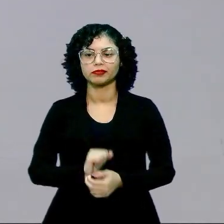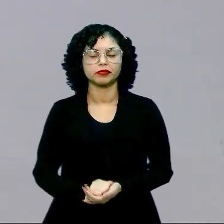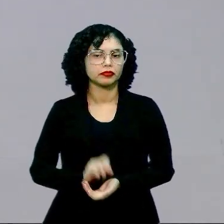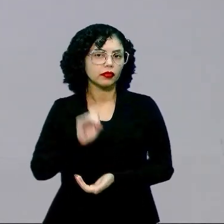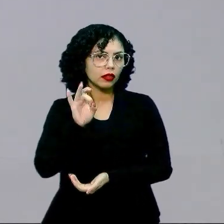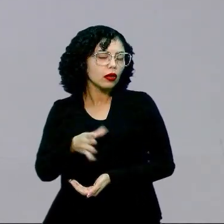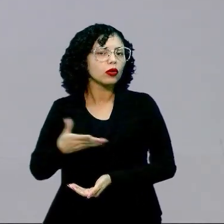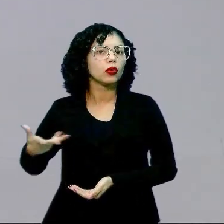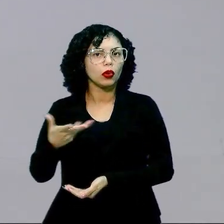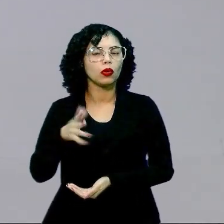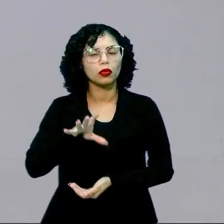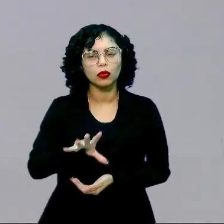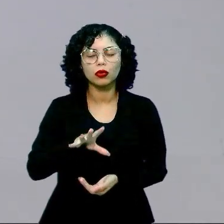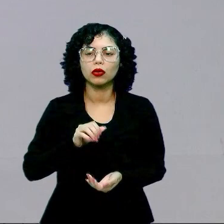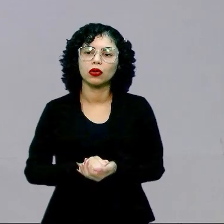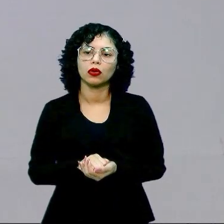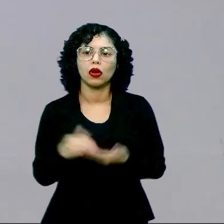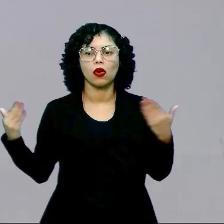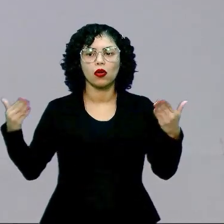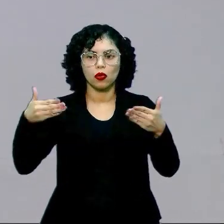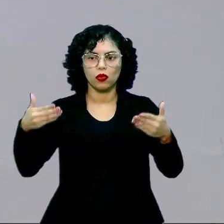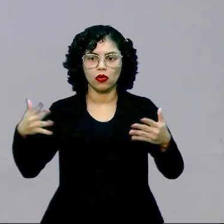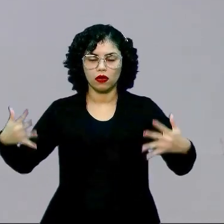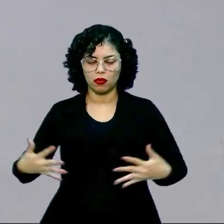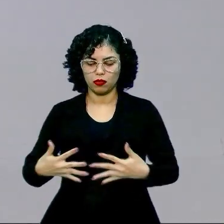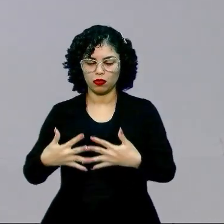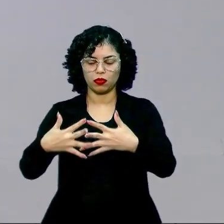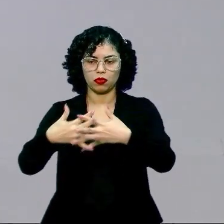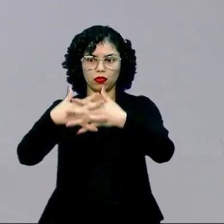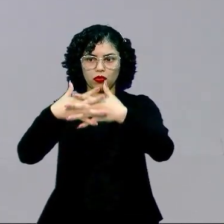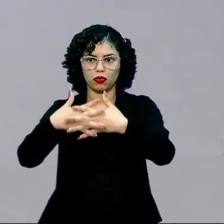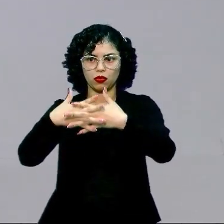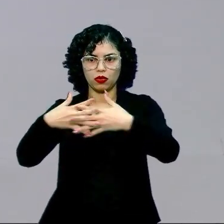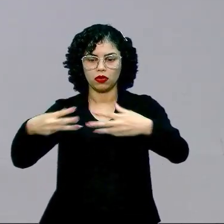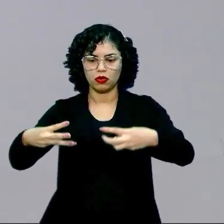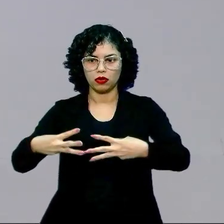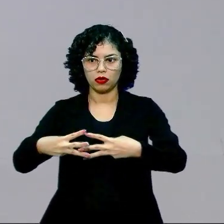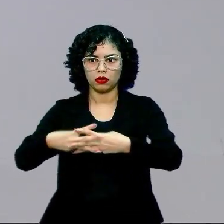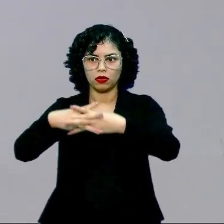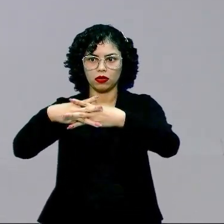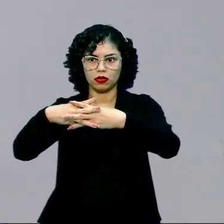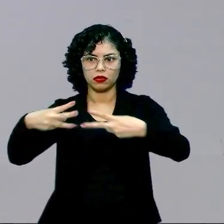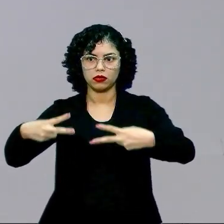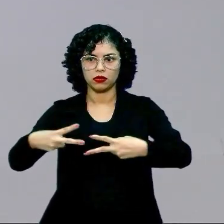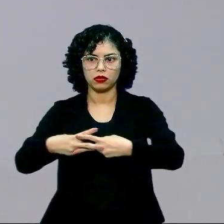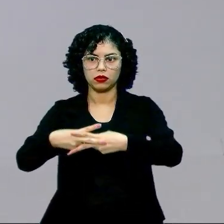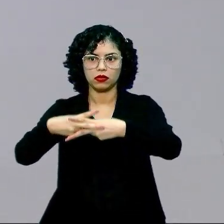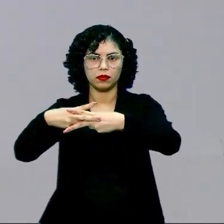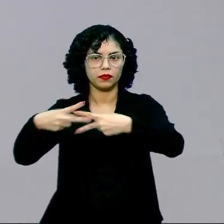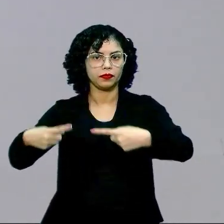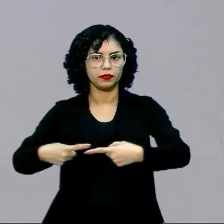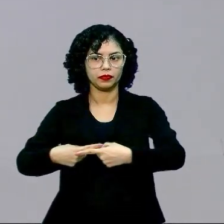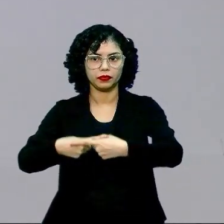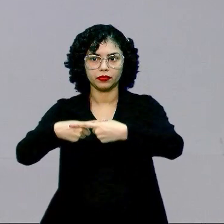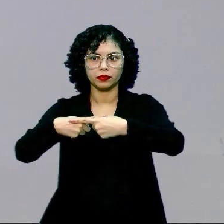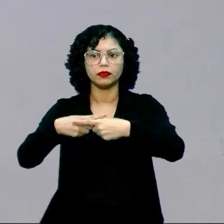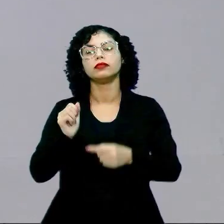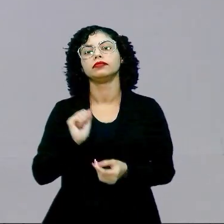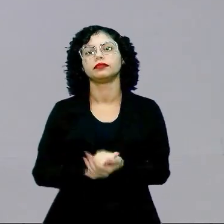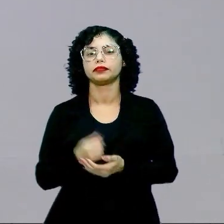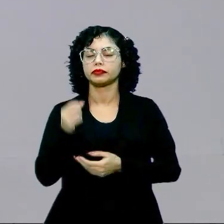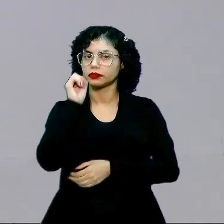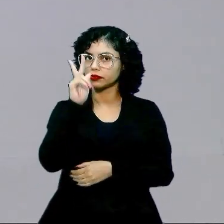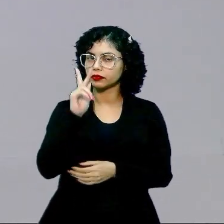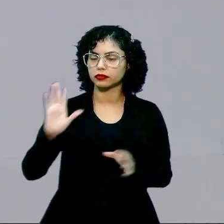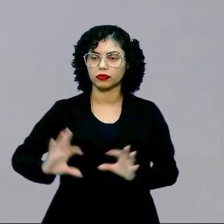Então, basicamente é isso. O objetivo de uma ligação química é deixar átomos estáveis, ok? E a